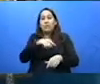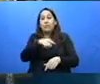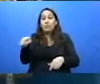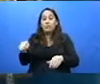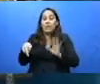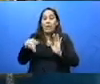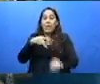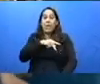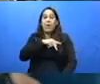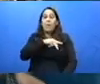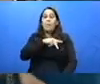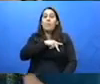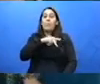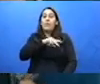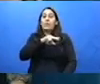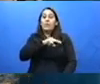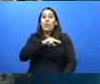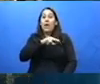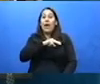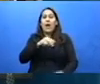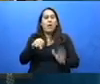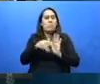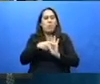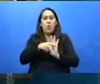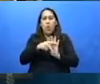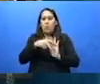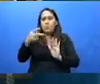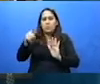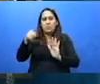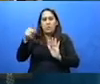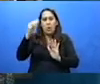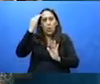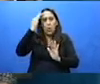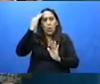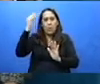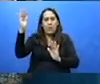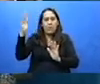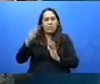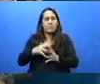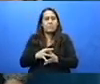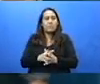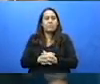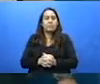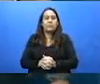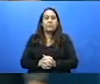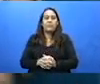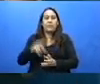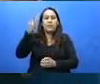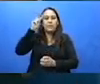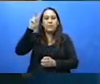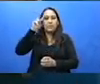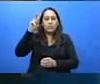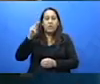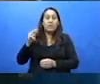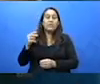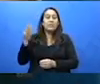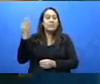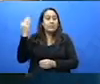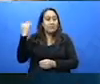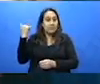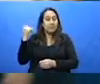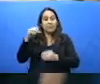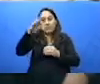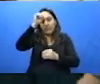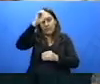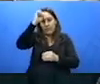relato pessoal seu. E aqui você vai pensar lá na história da Blandina, tá bom?